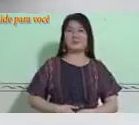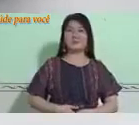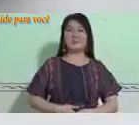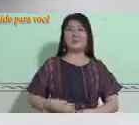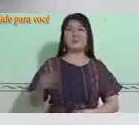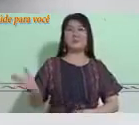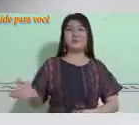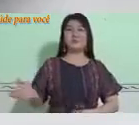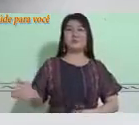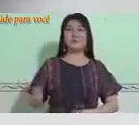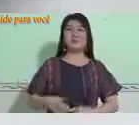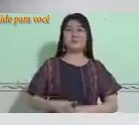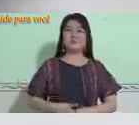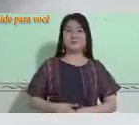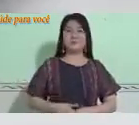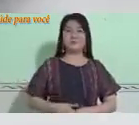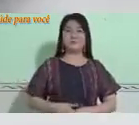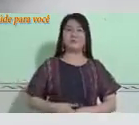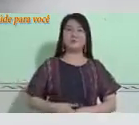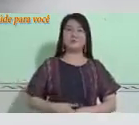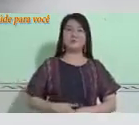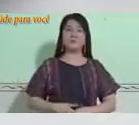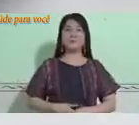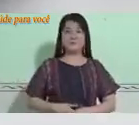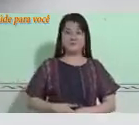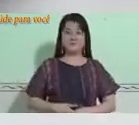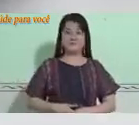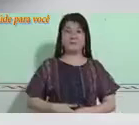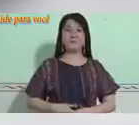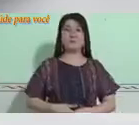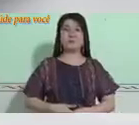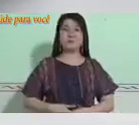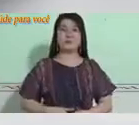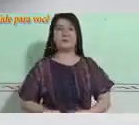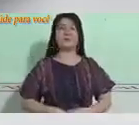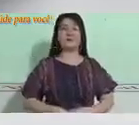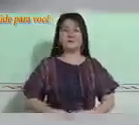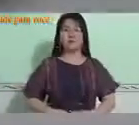o cabelo está mais fraco, vírgula, como a ajuda de uma massagem, vírgula, duas vezes ao dia.